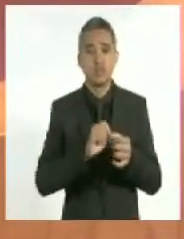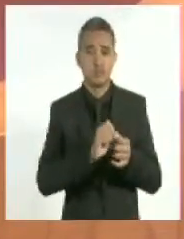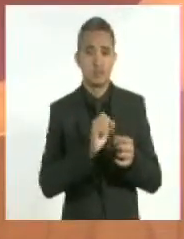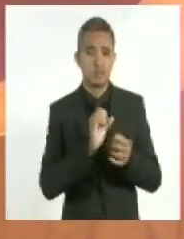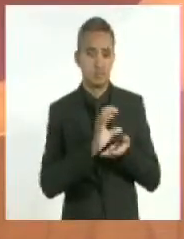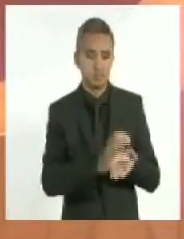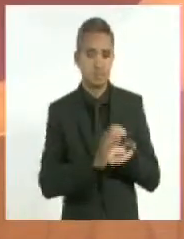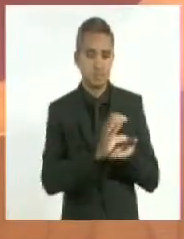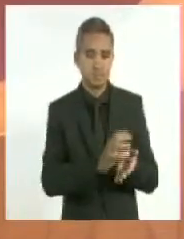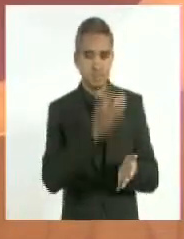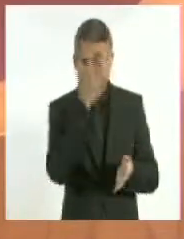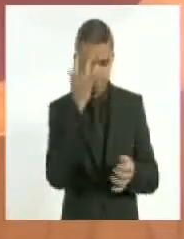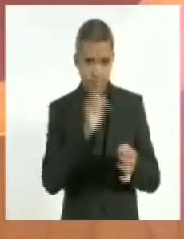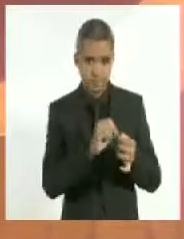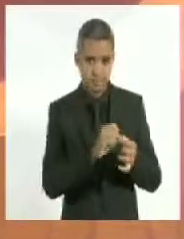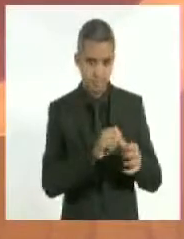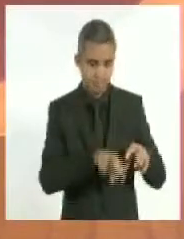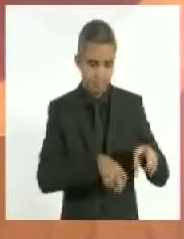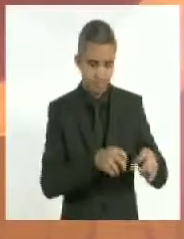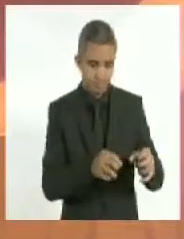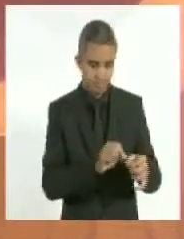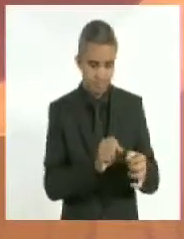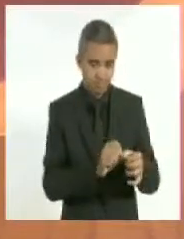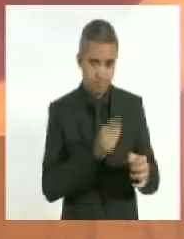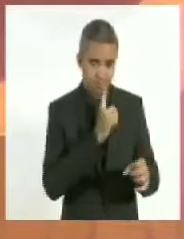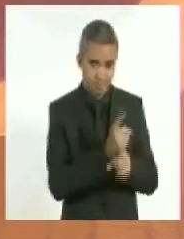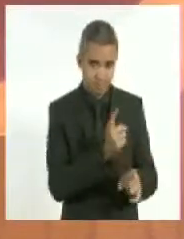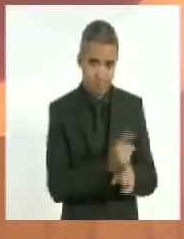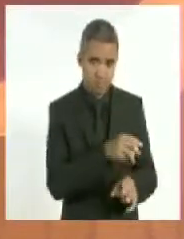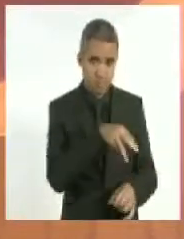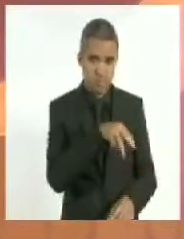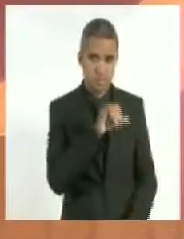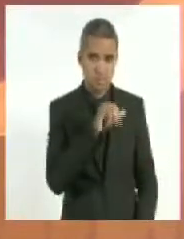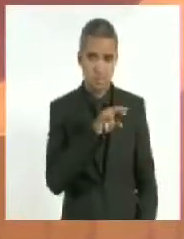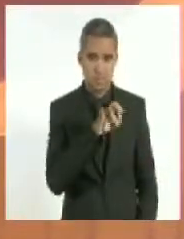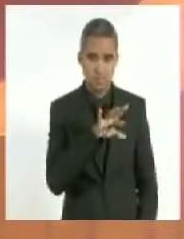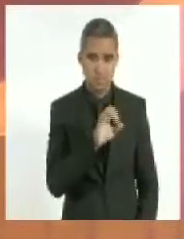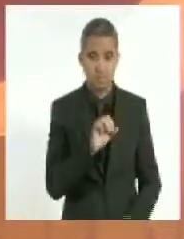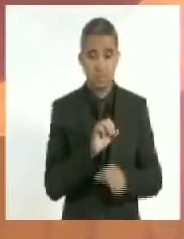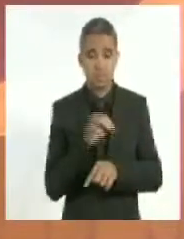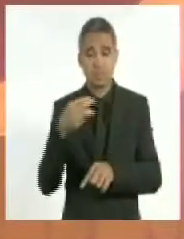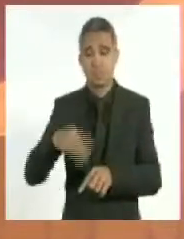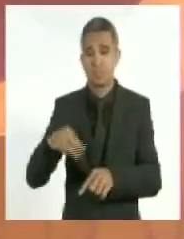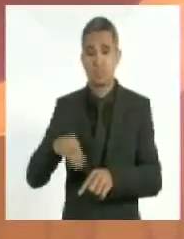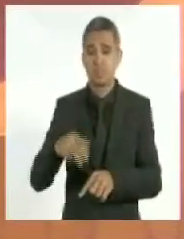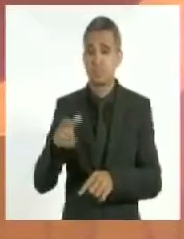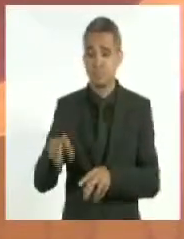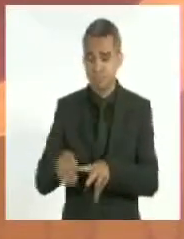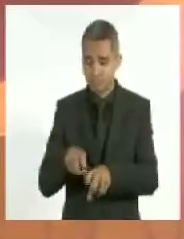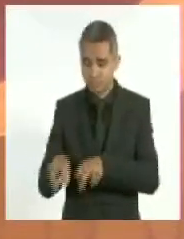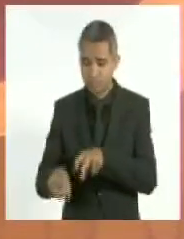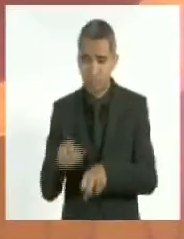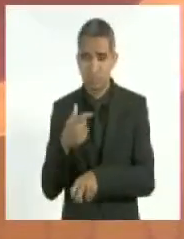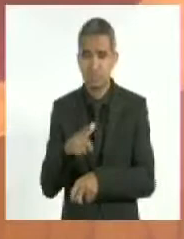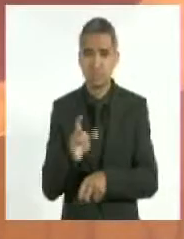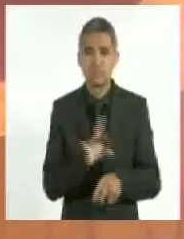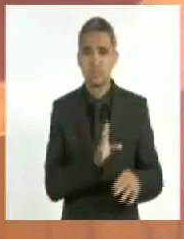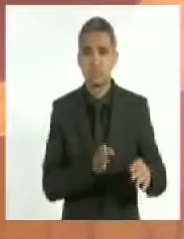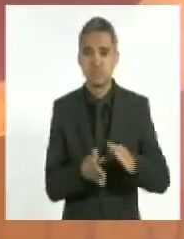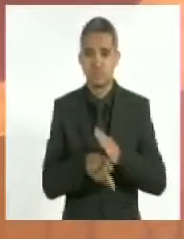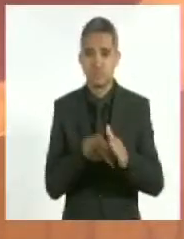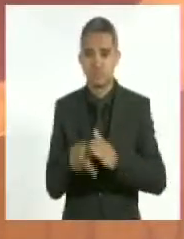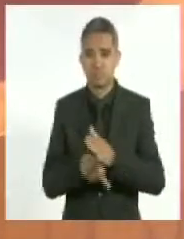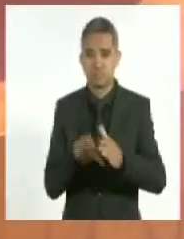Nós apresentamos essa reivindicação ao ministro Edson Lobão, na época que era ministro das Minas e Energia, estivemos no Congresso Nacional, teve